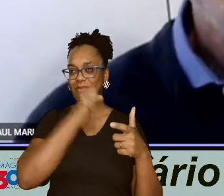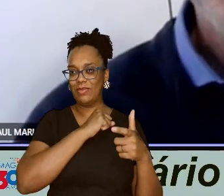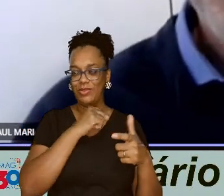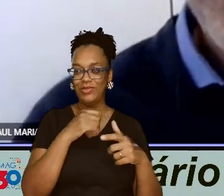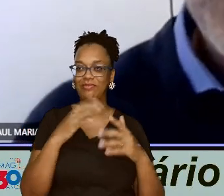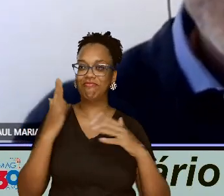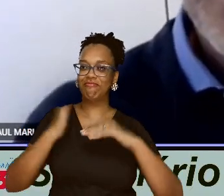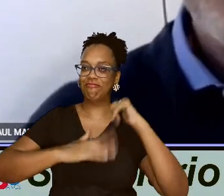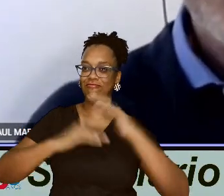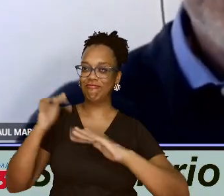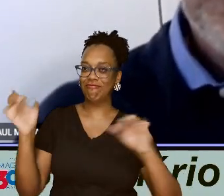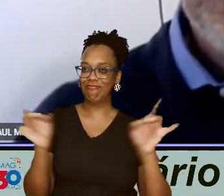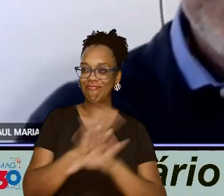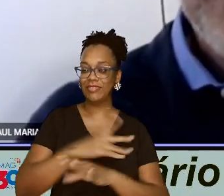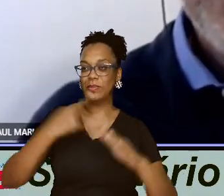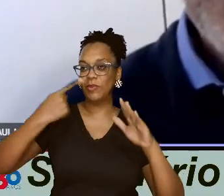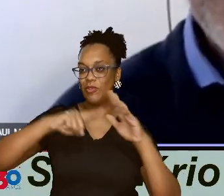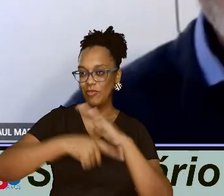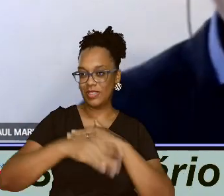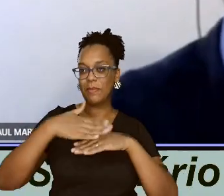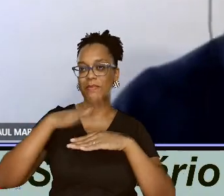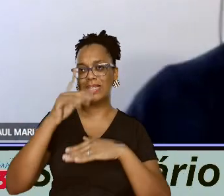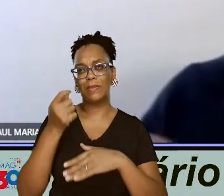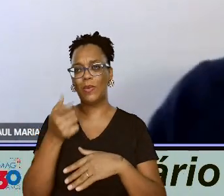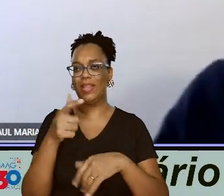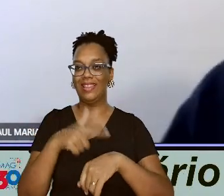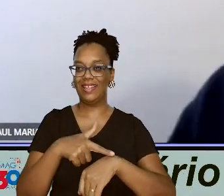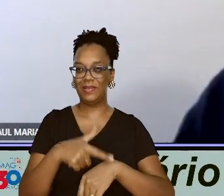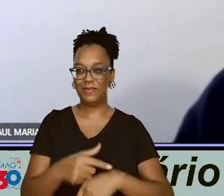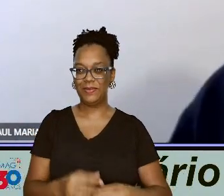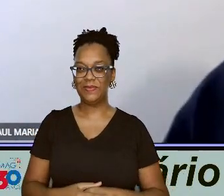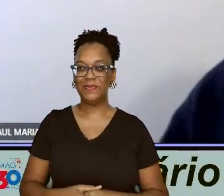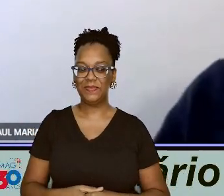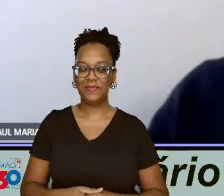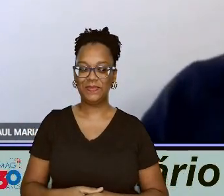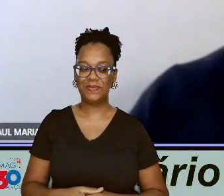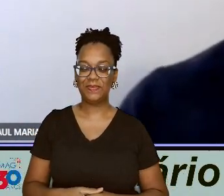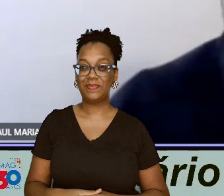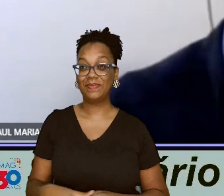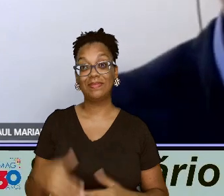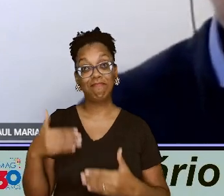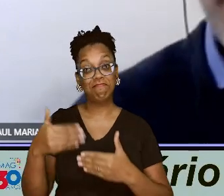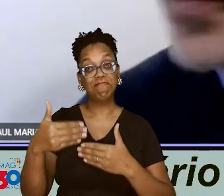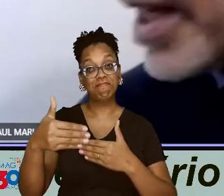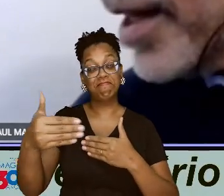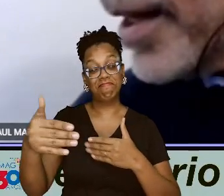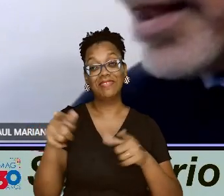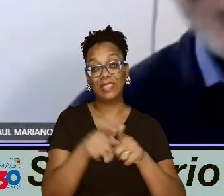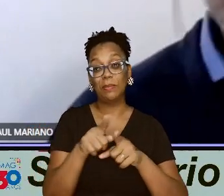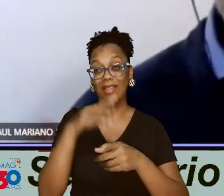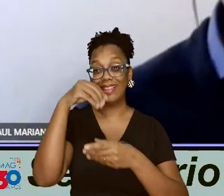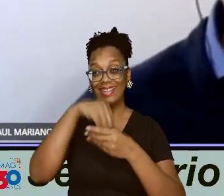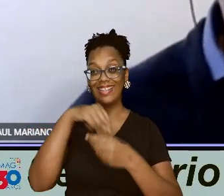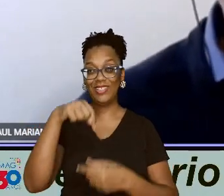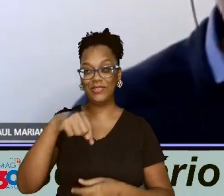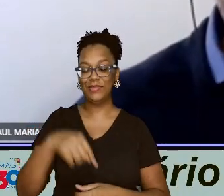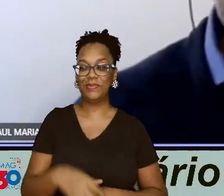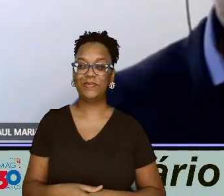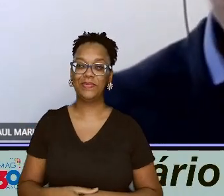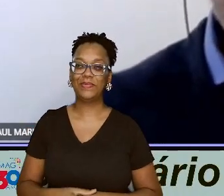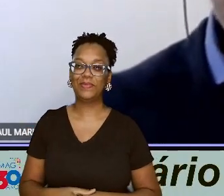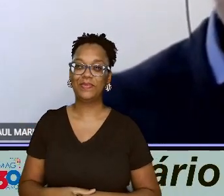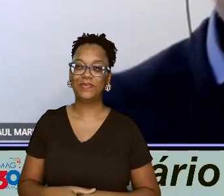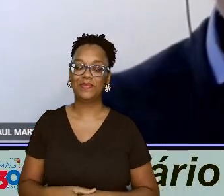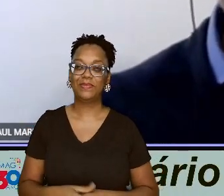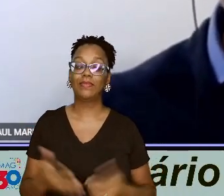eficiência, com maior profundidade em muito pouco tempo, né? Essa é uma tendência também aqui dentro. Nosso